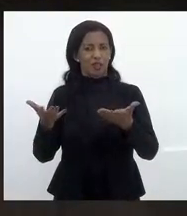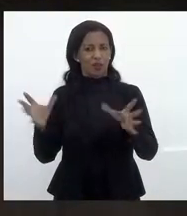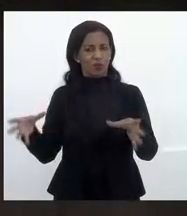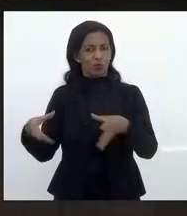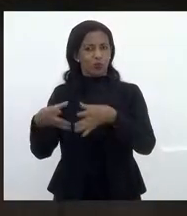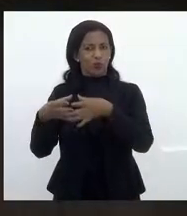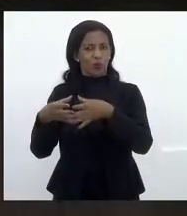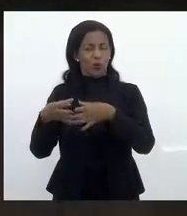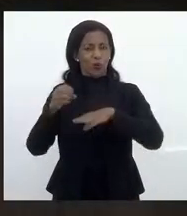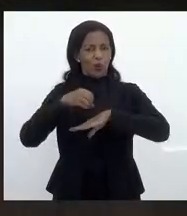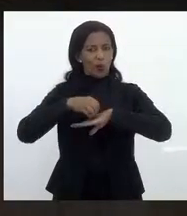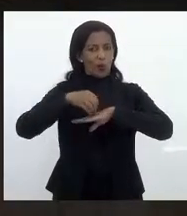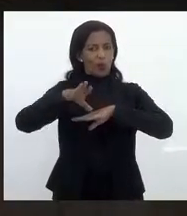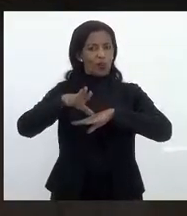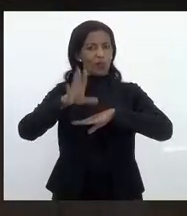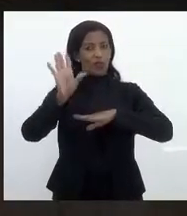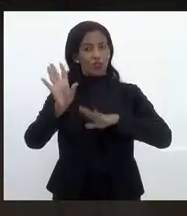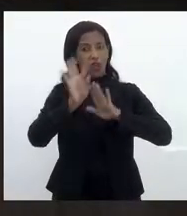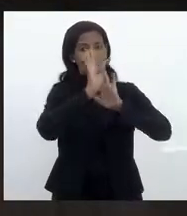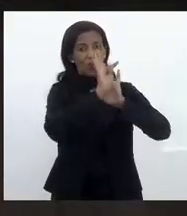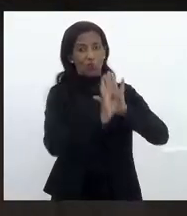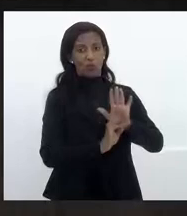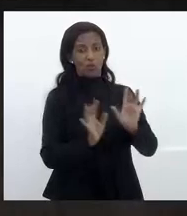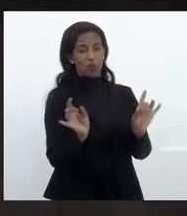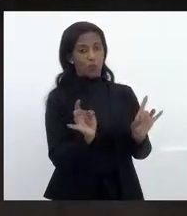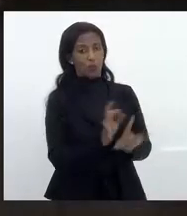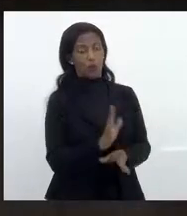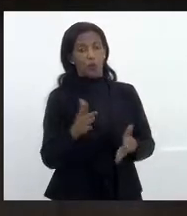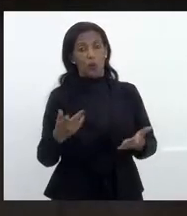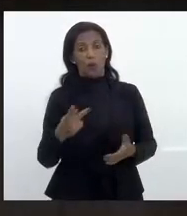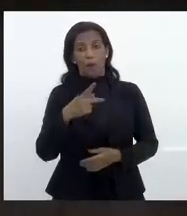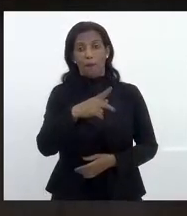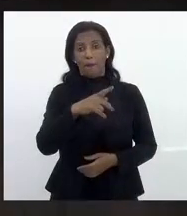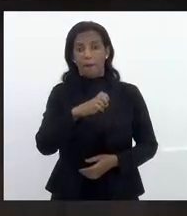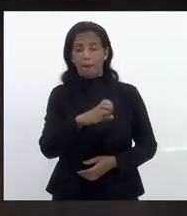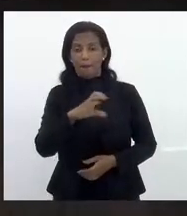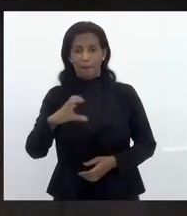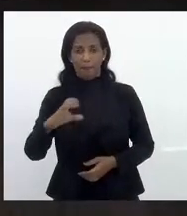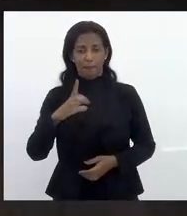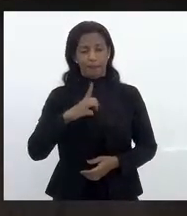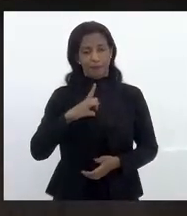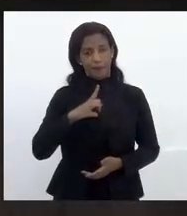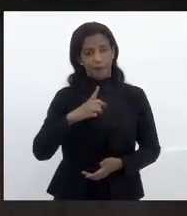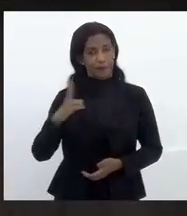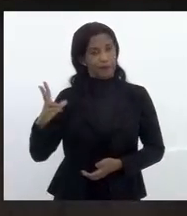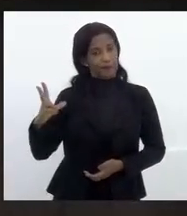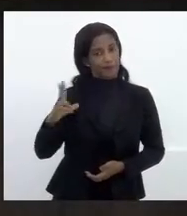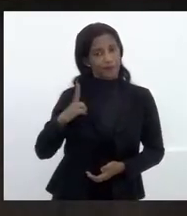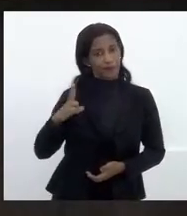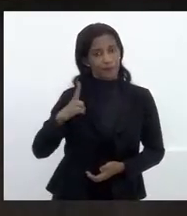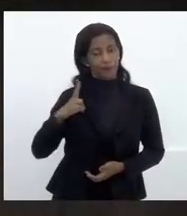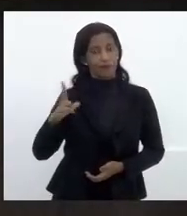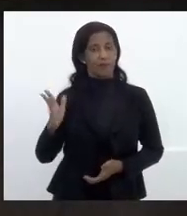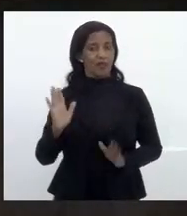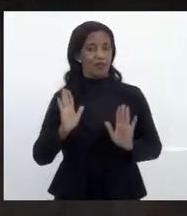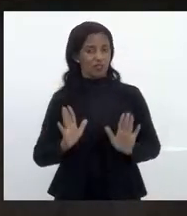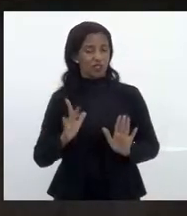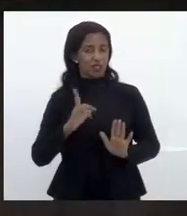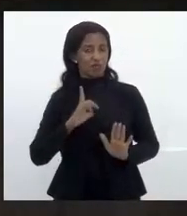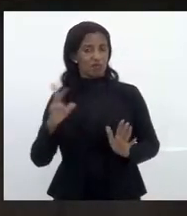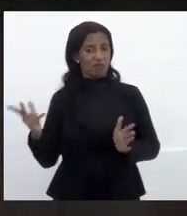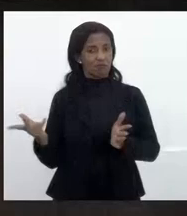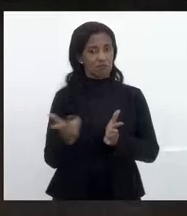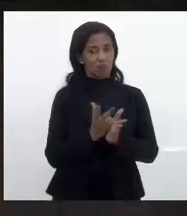de um e viu já com o texto corrigido mas como a PEC tem uma particularidade ela já